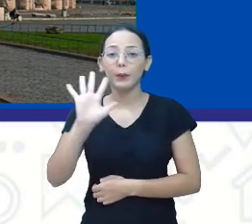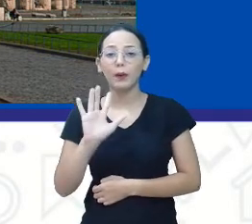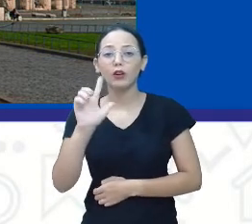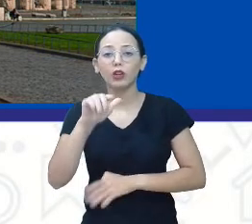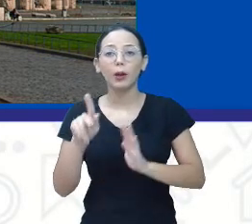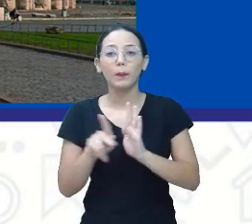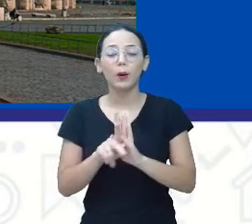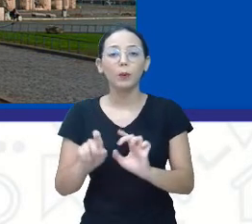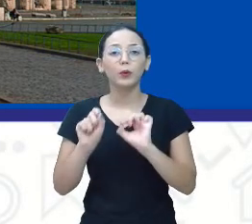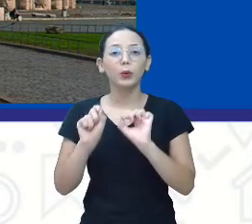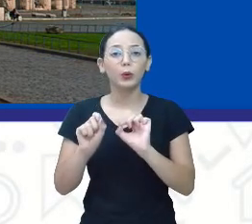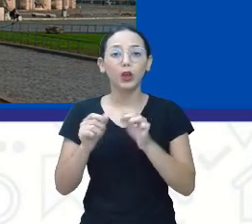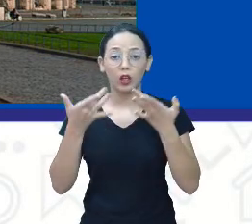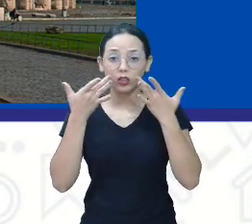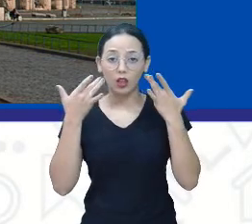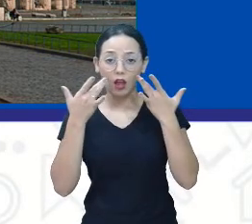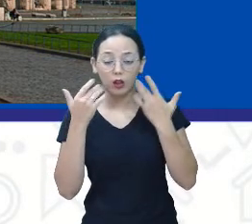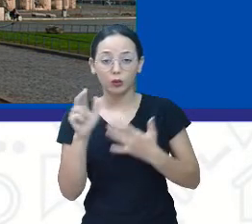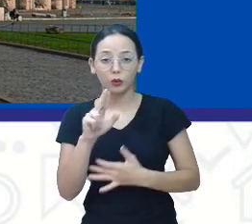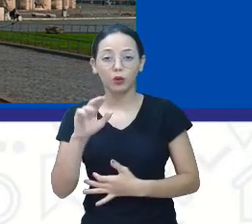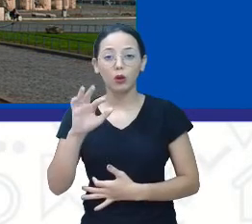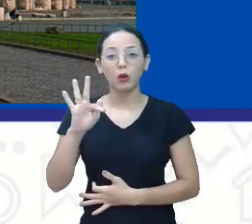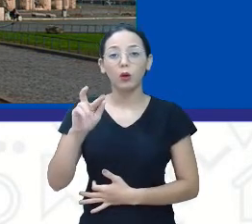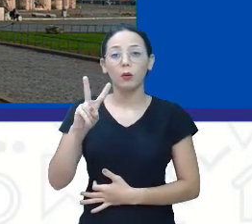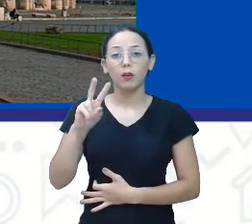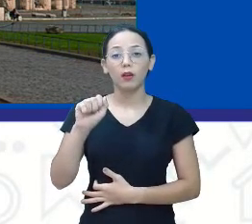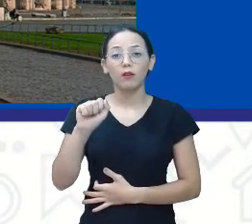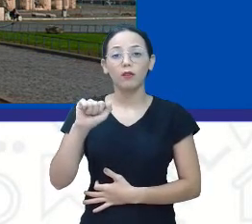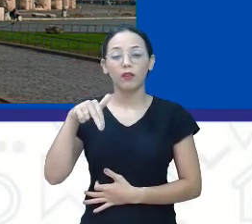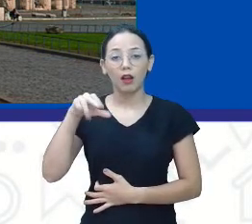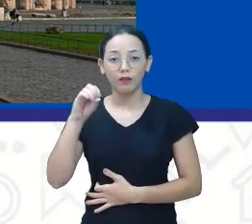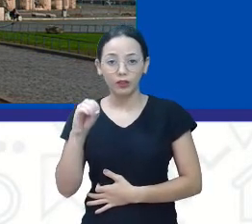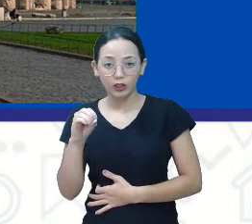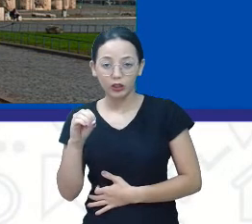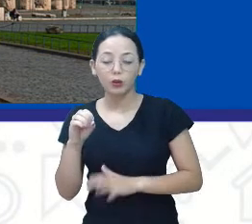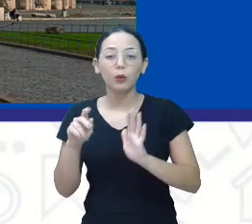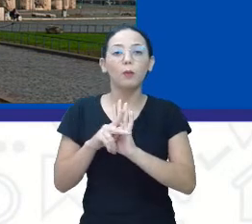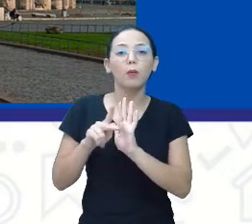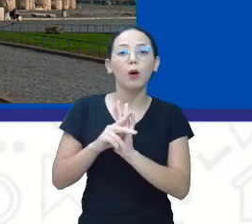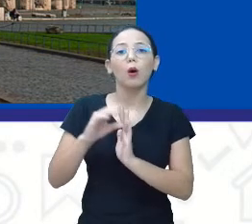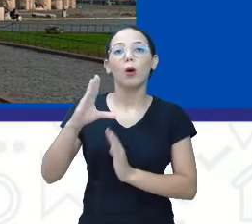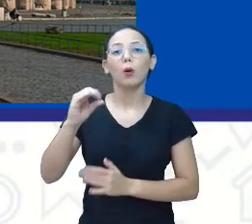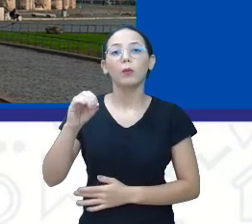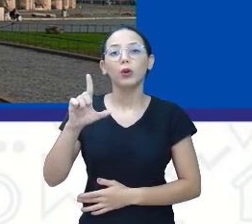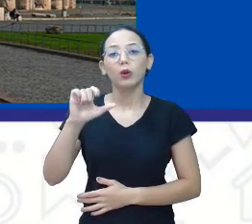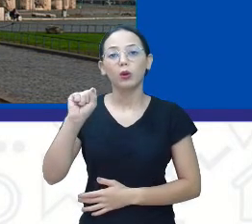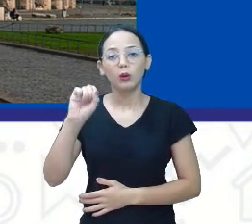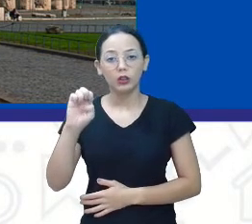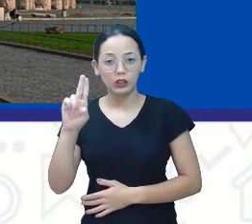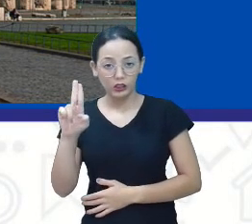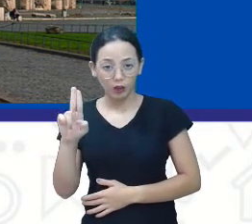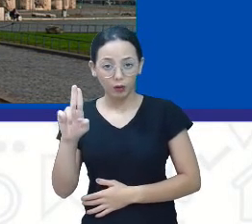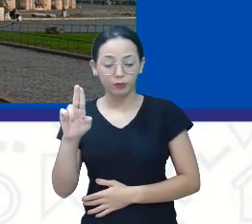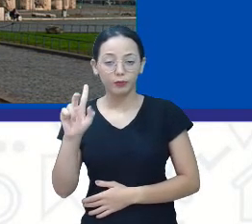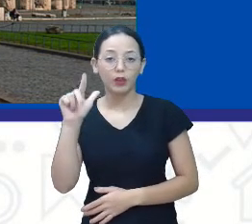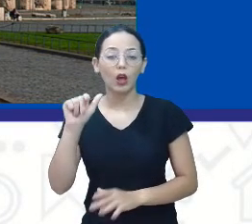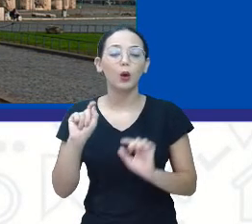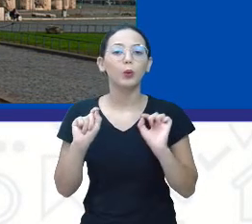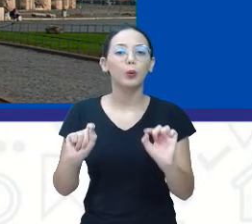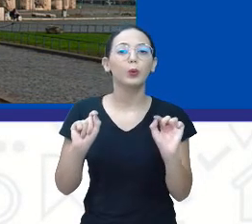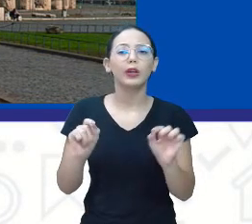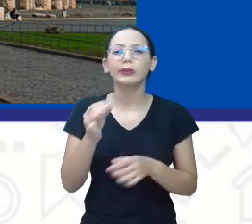imagem do Anfiteatro Flaviano, que a gente conhece como Coliseu. O Coliseu, ele era